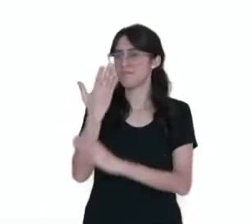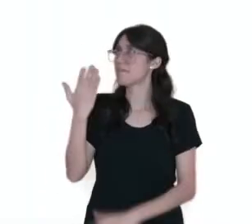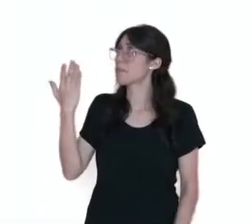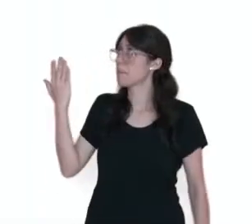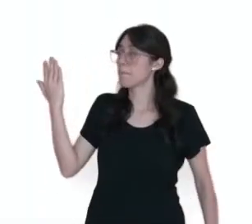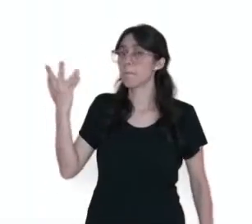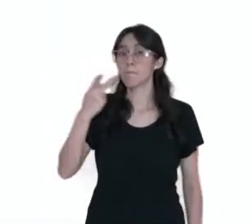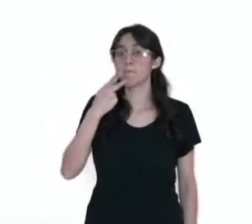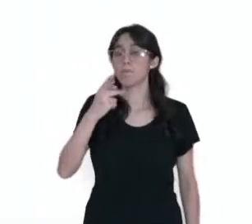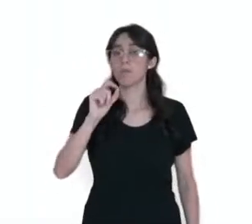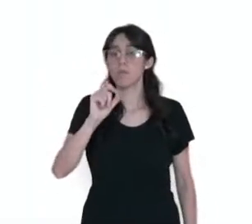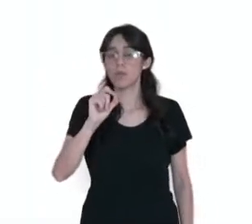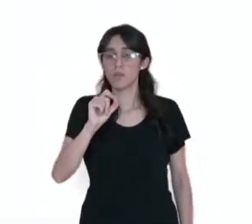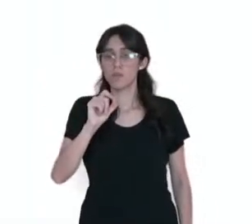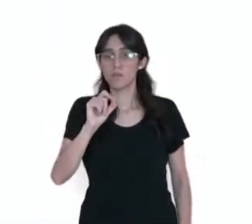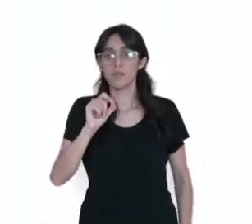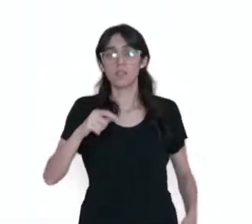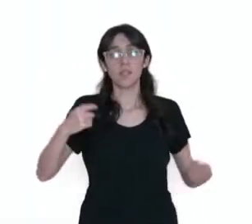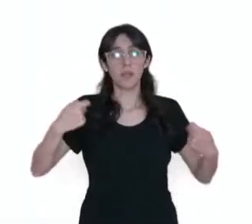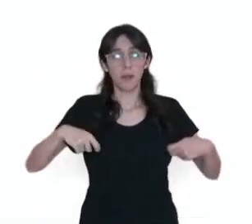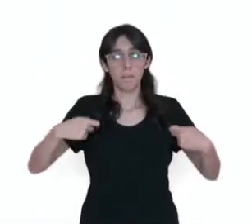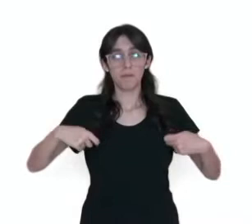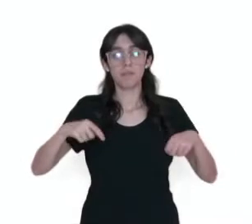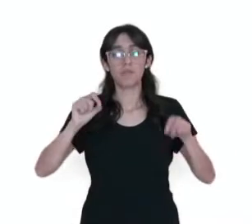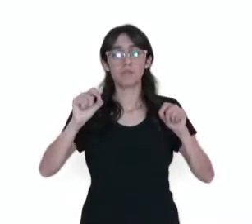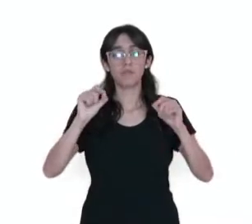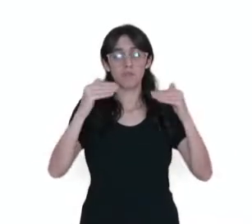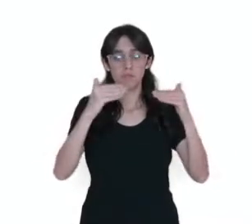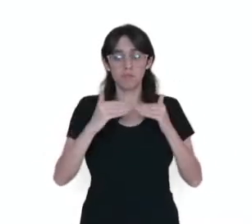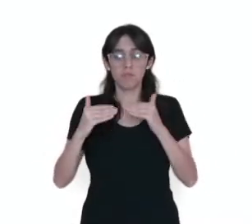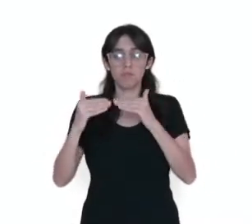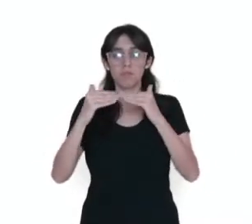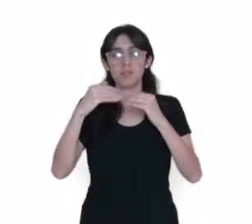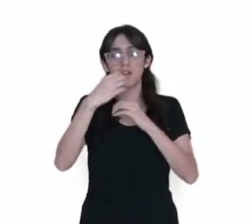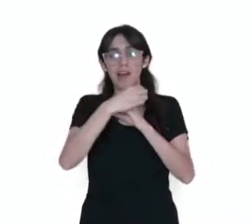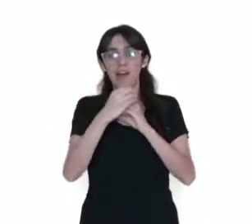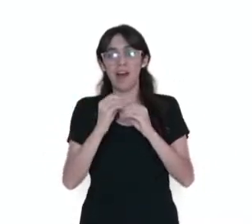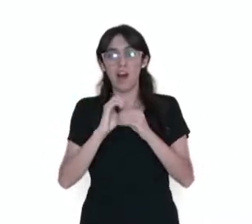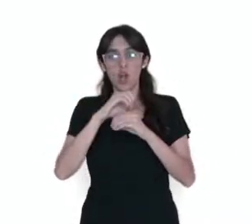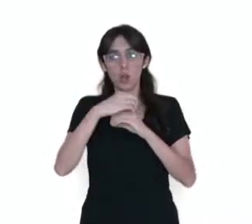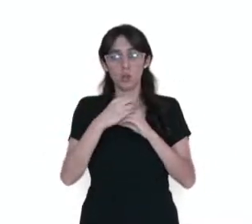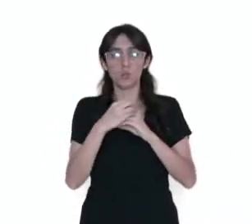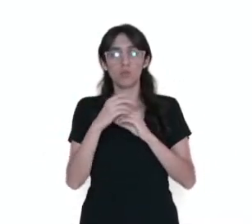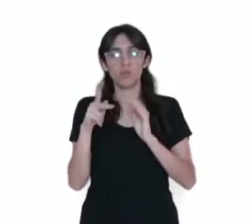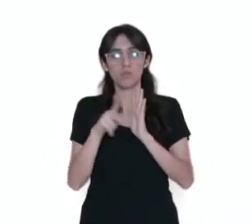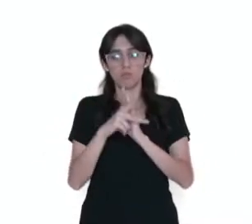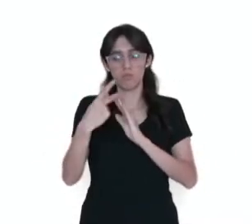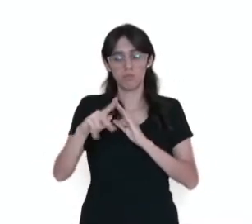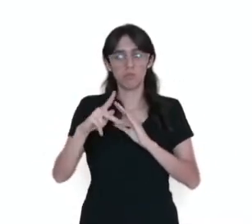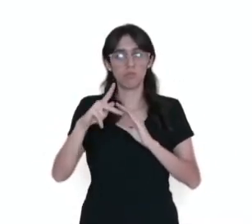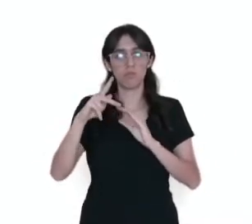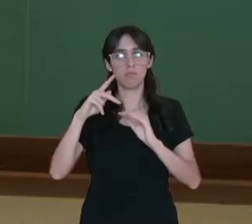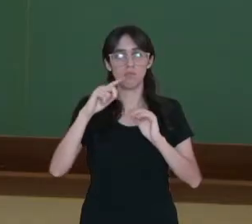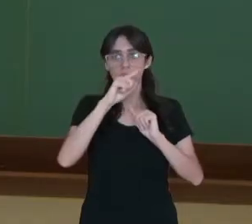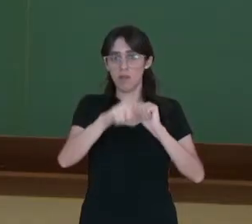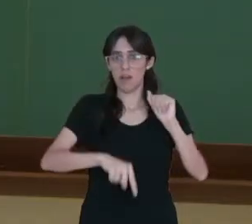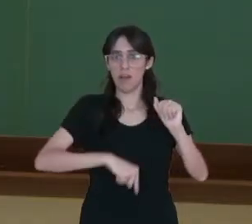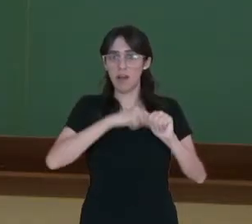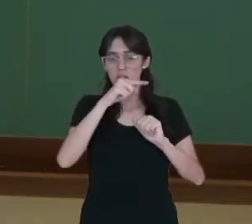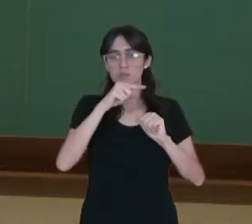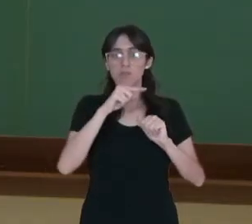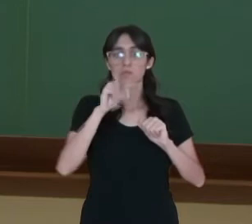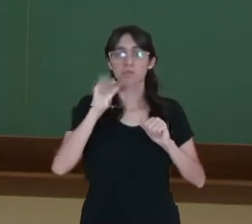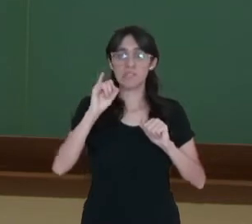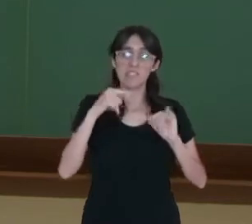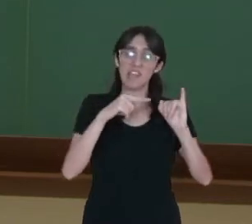coeficiente estequiométrico deverá seguir a atomicidade das moléculas existentes na reação, tanto nos reagentes quanto no produto. Então,